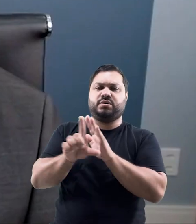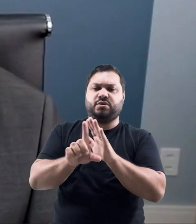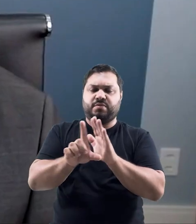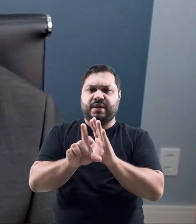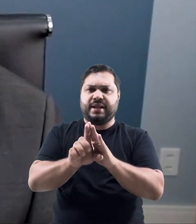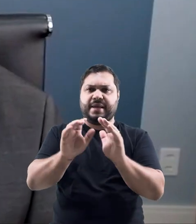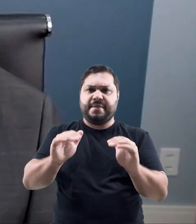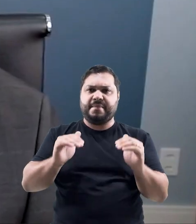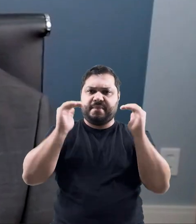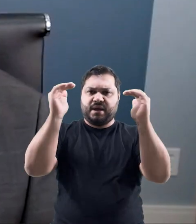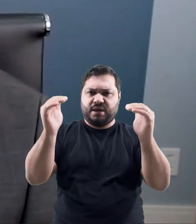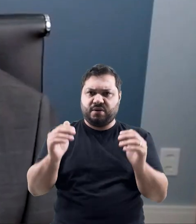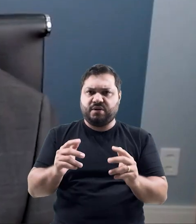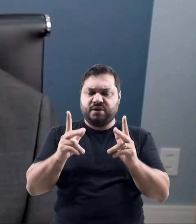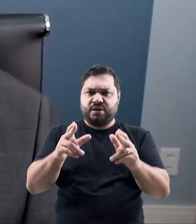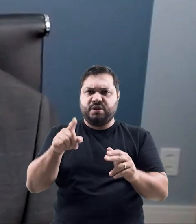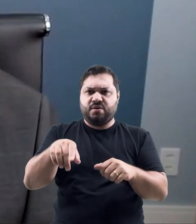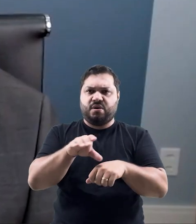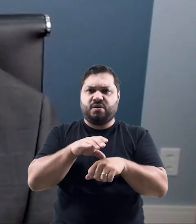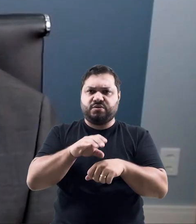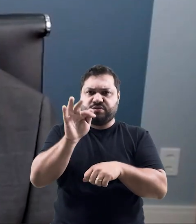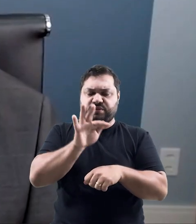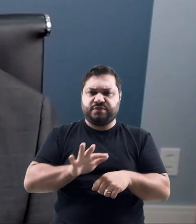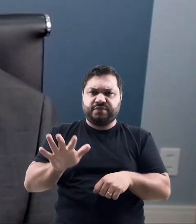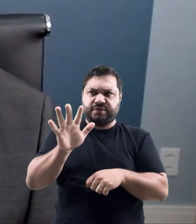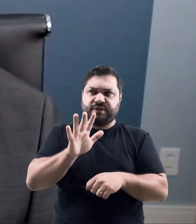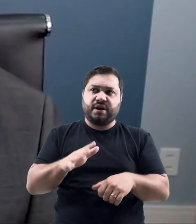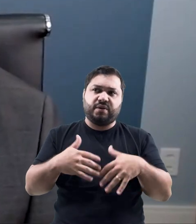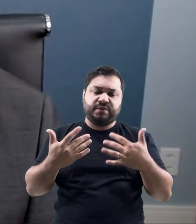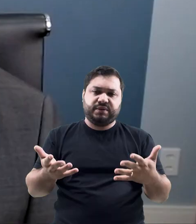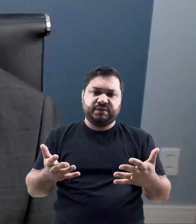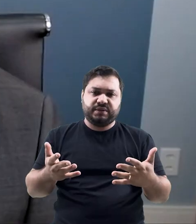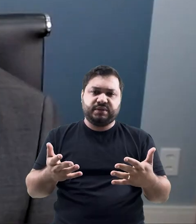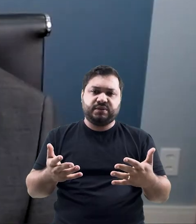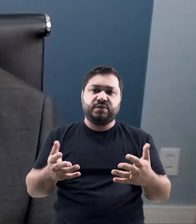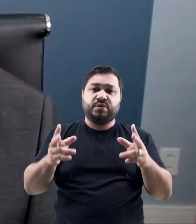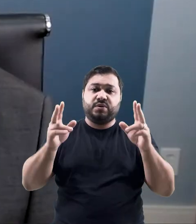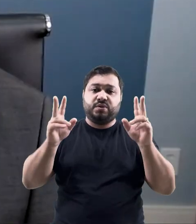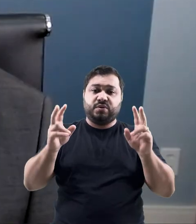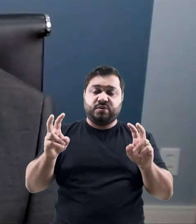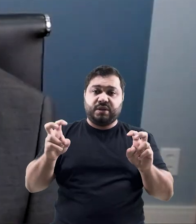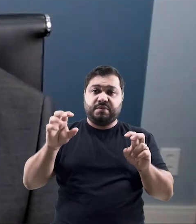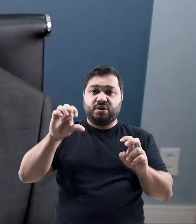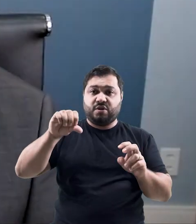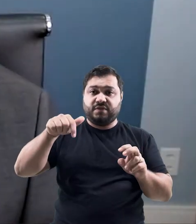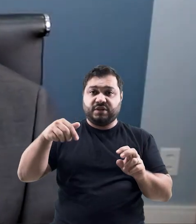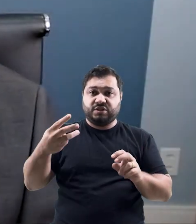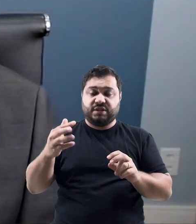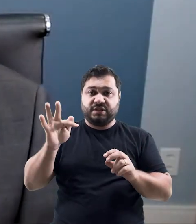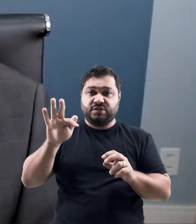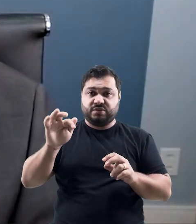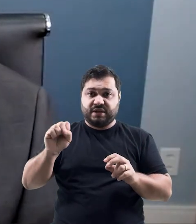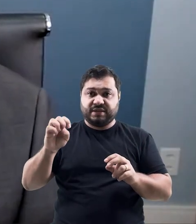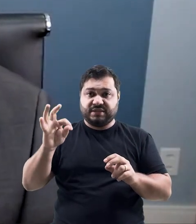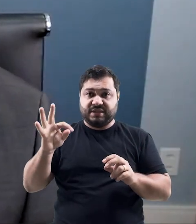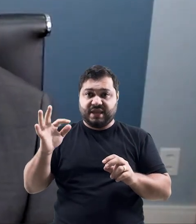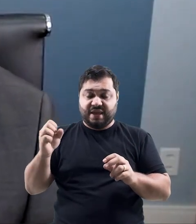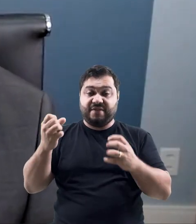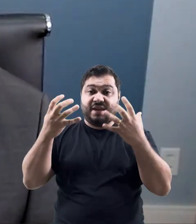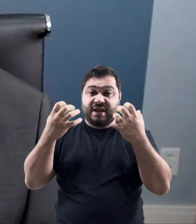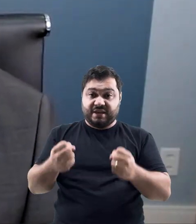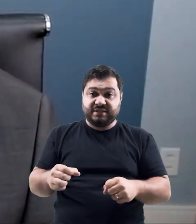legislação maior, como é a Constituição Federal. Então, o tema 973 do Supremo, quando admite